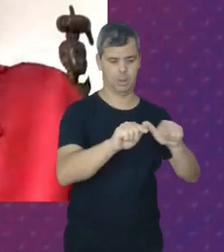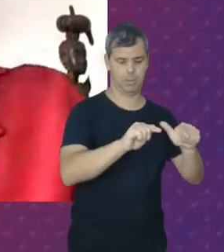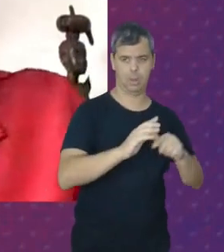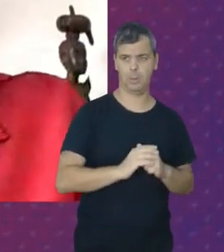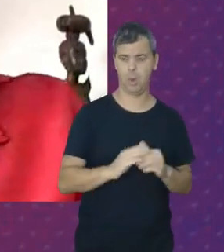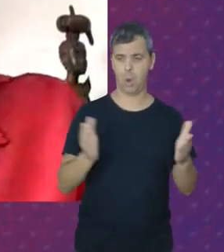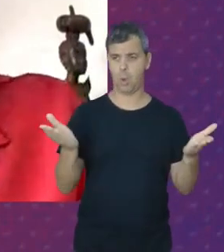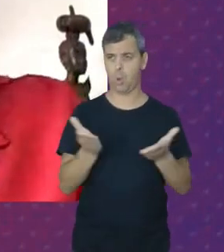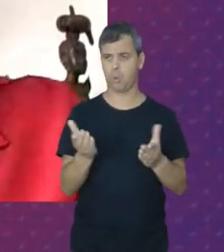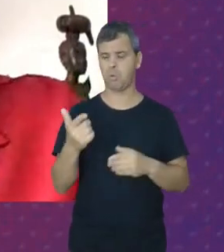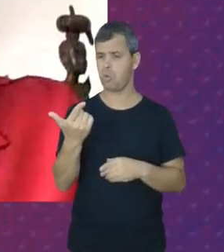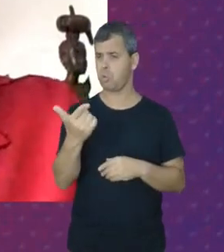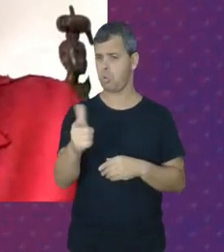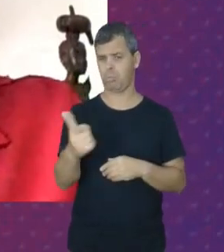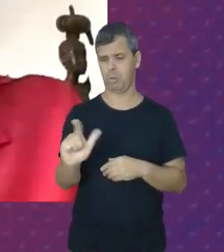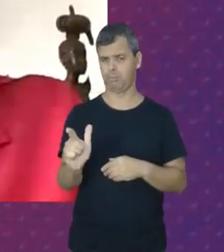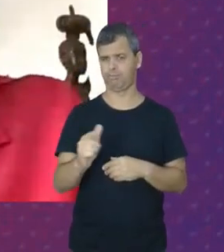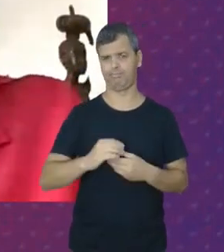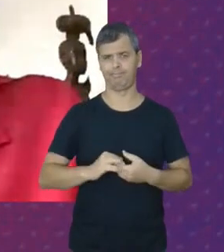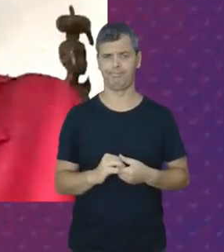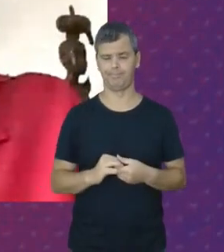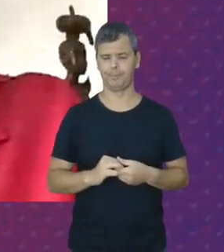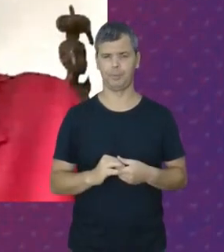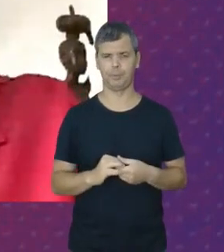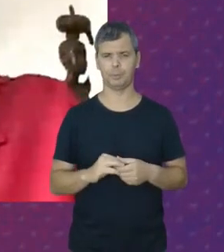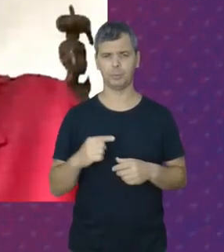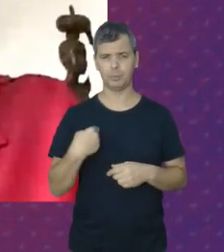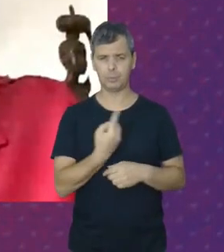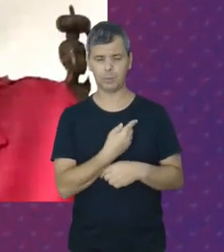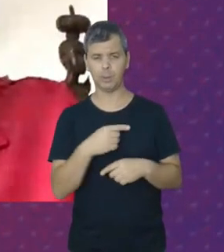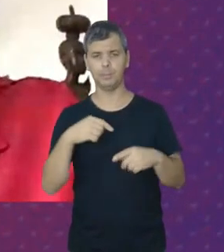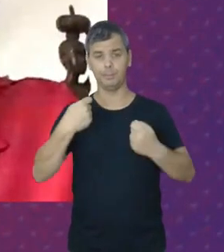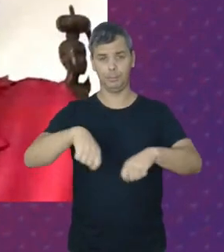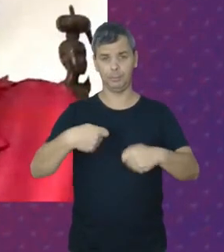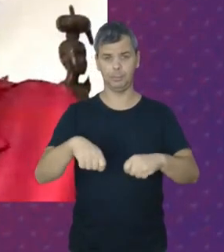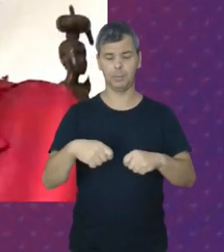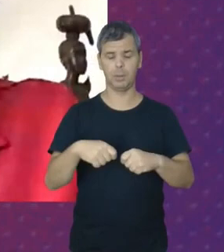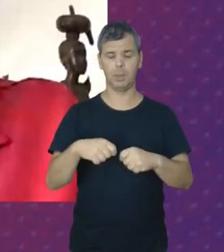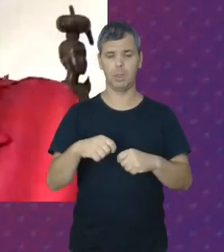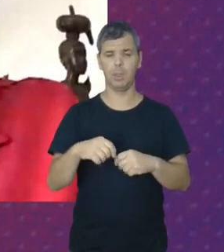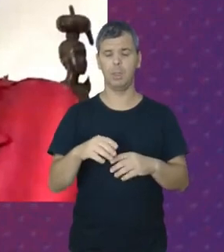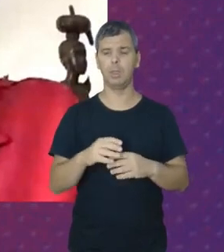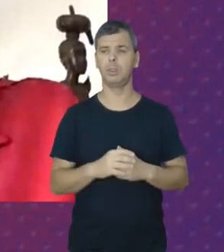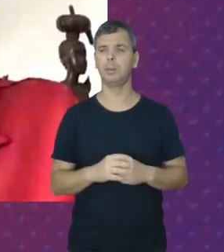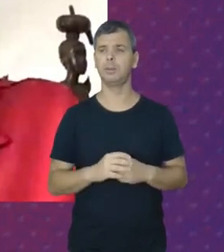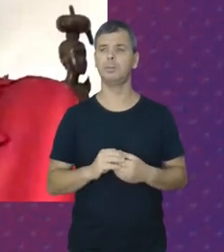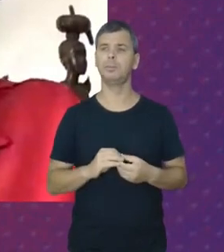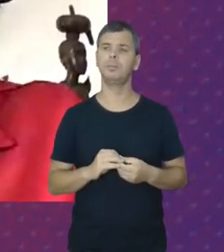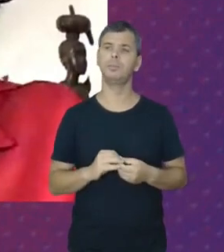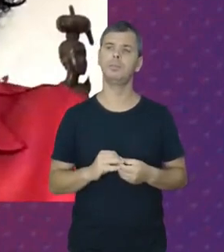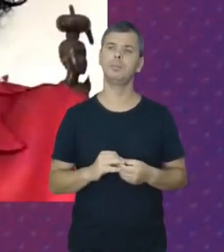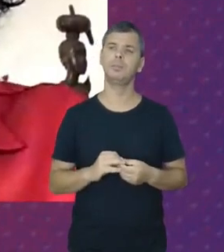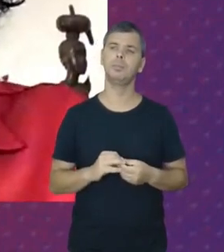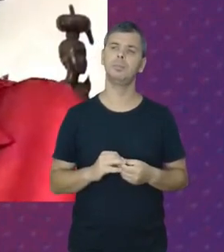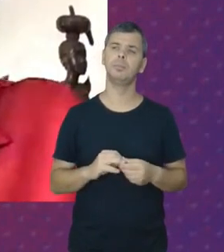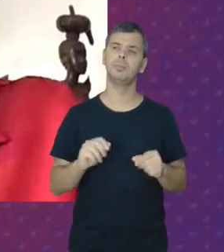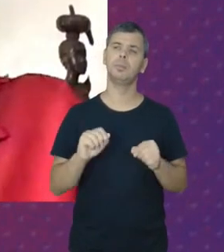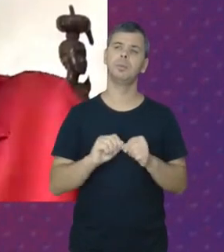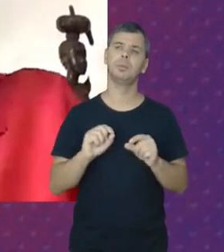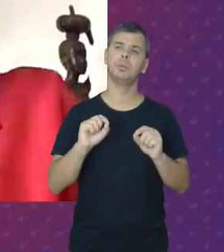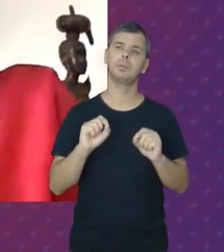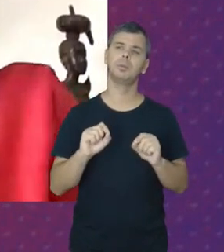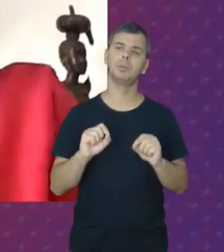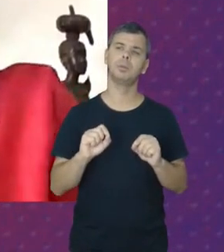Hoje Não existe Isso E nós Precisamos Ainda Fazer Com que